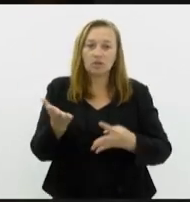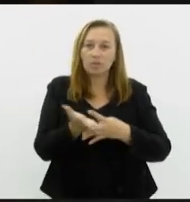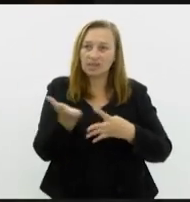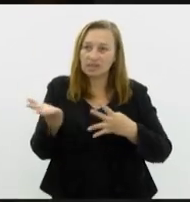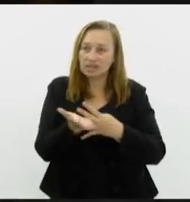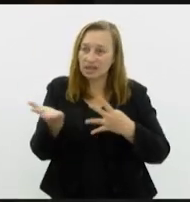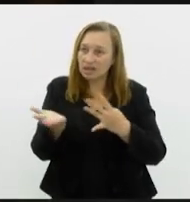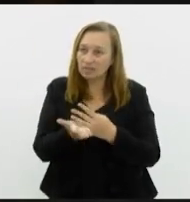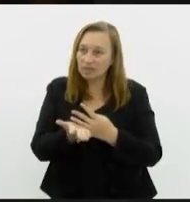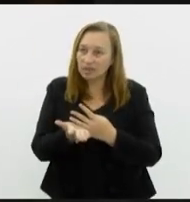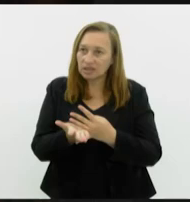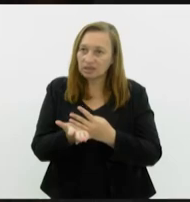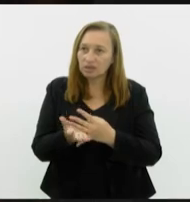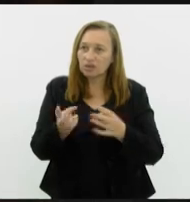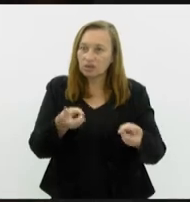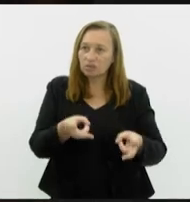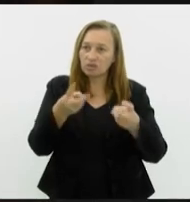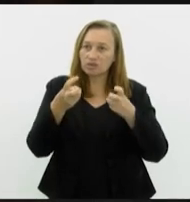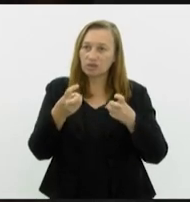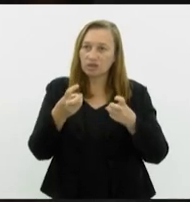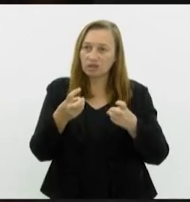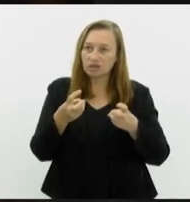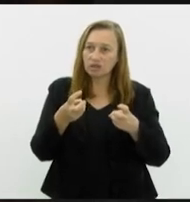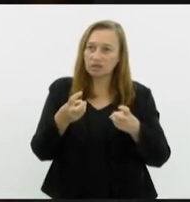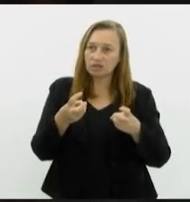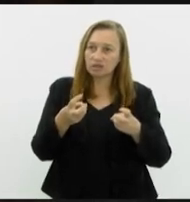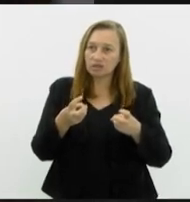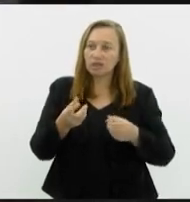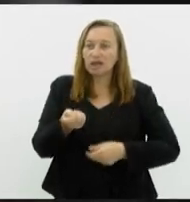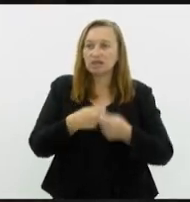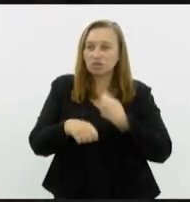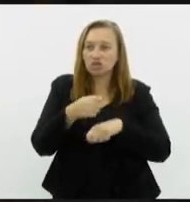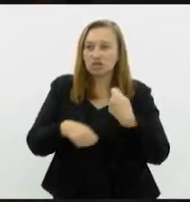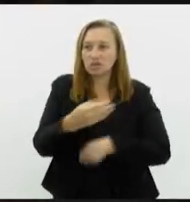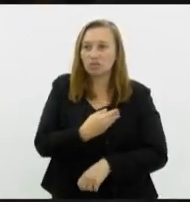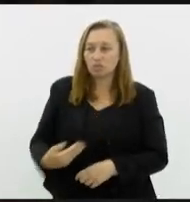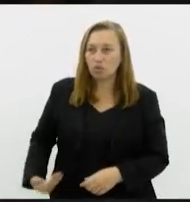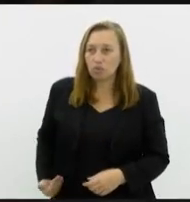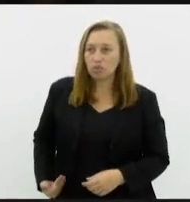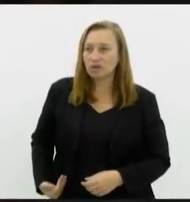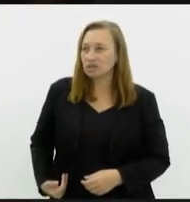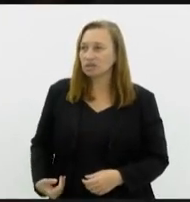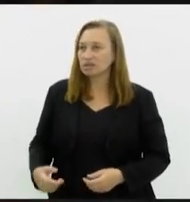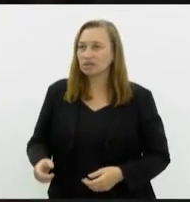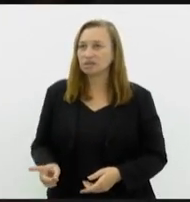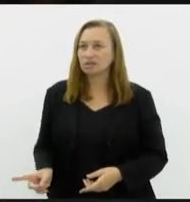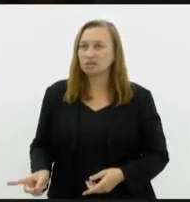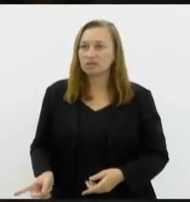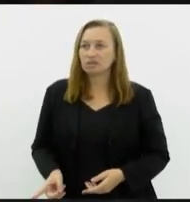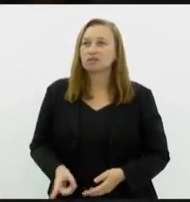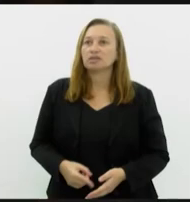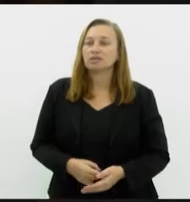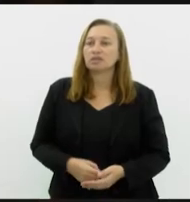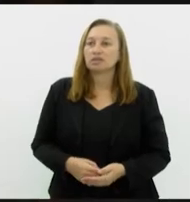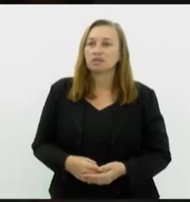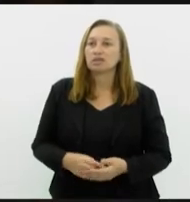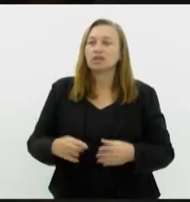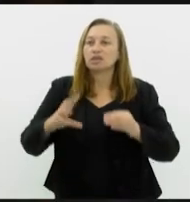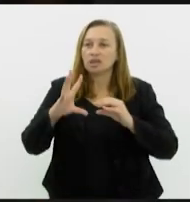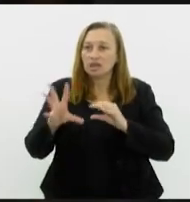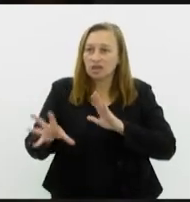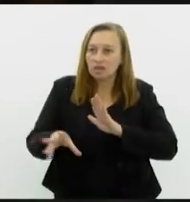ser observado no âmbito da administração pública estatal para execução de programações decorrentes de